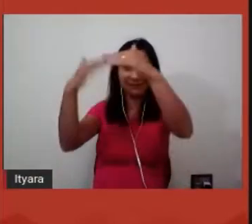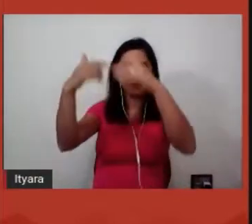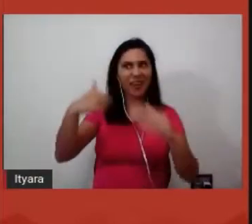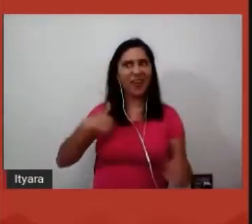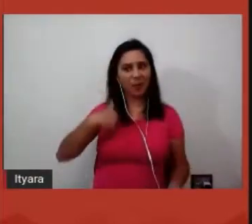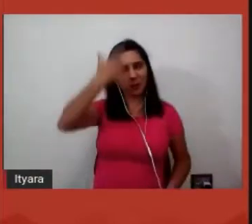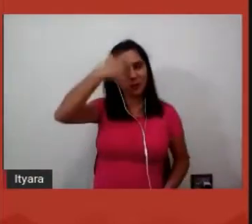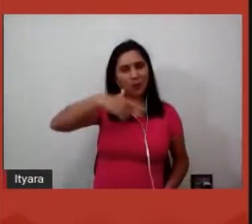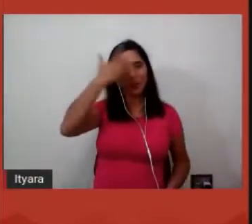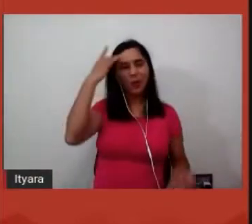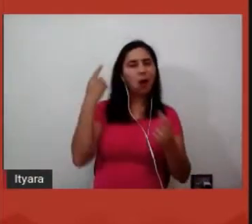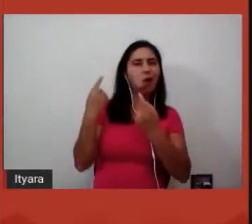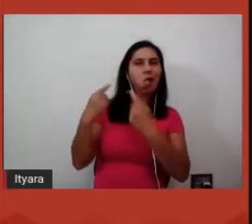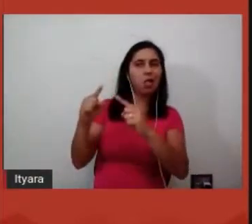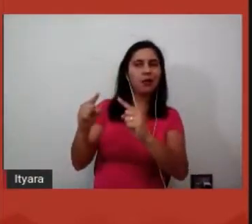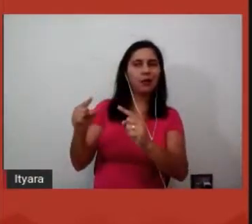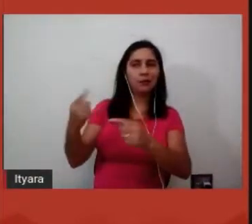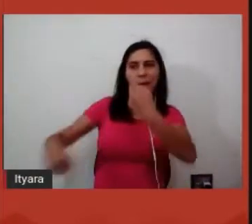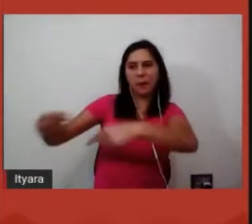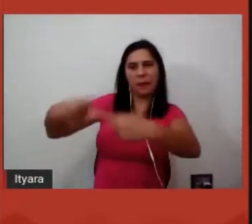pessoa.